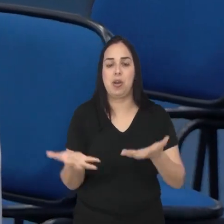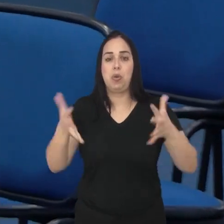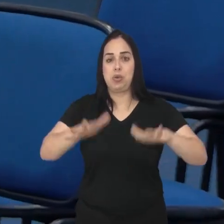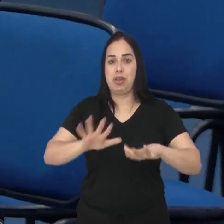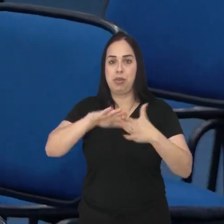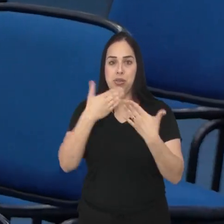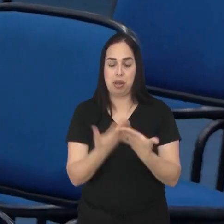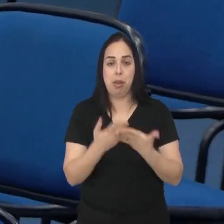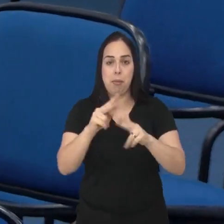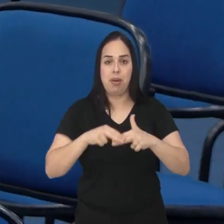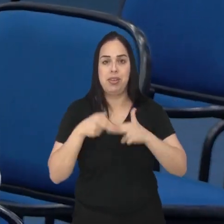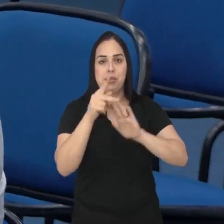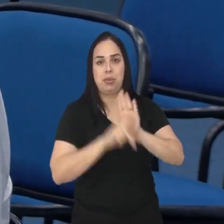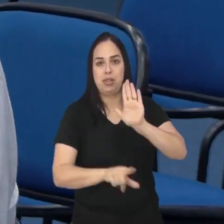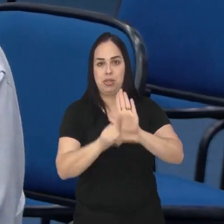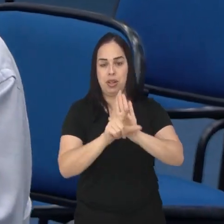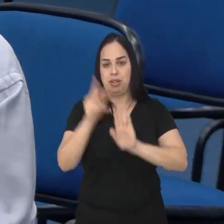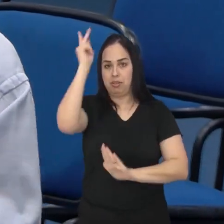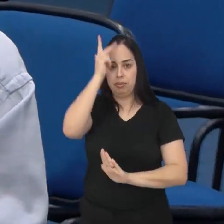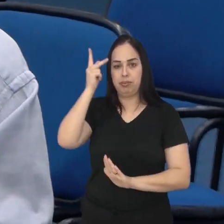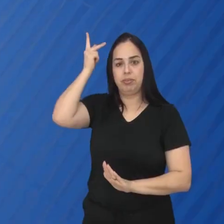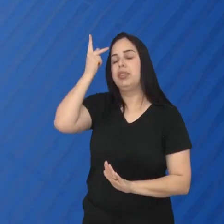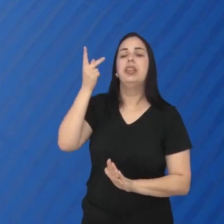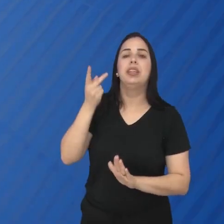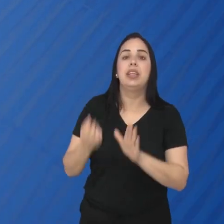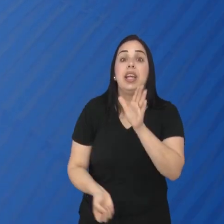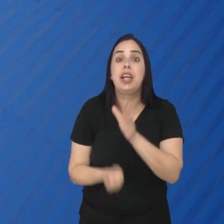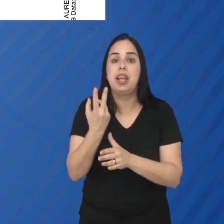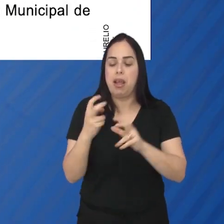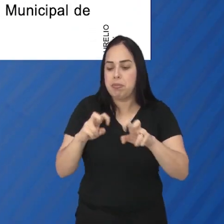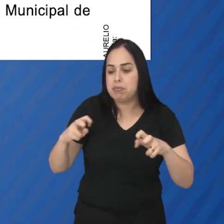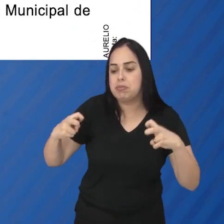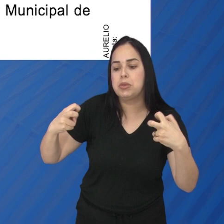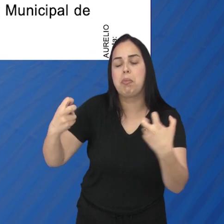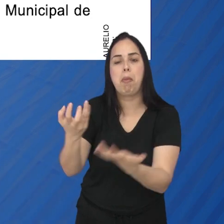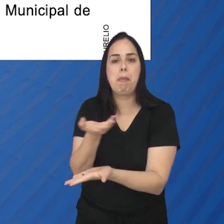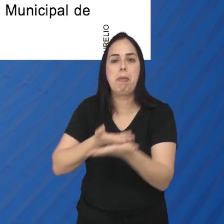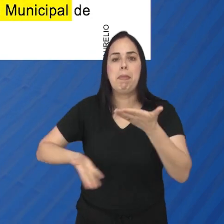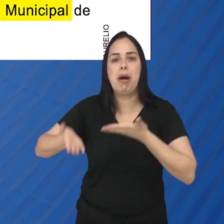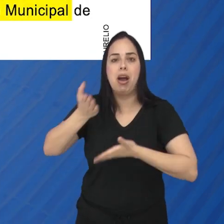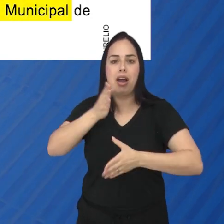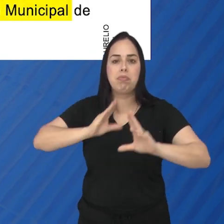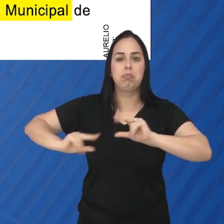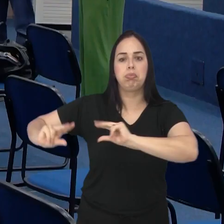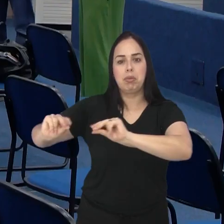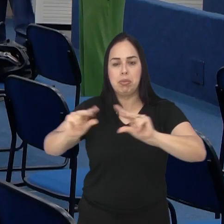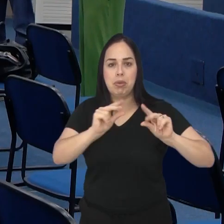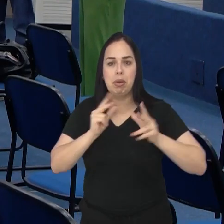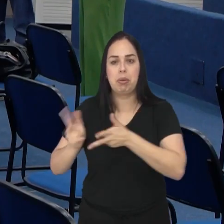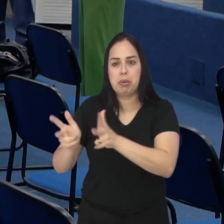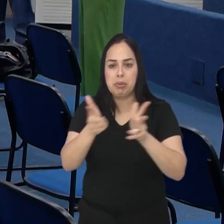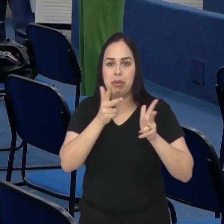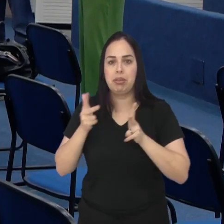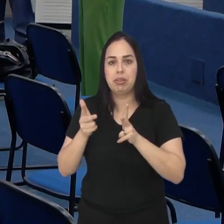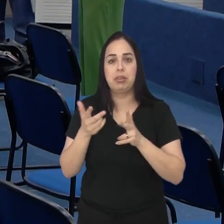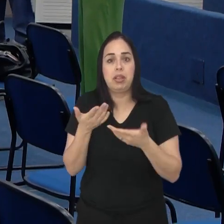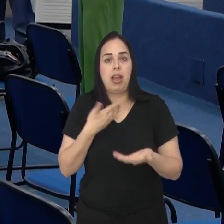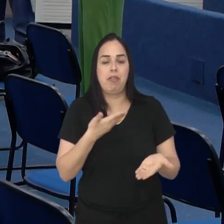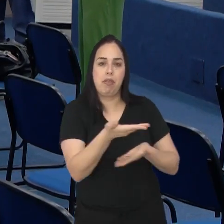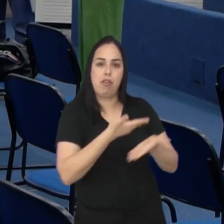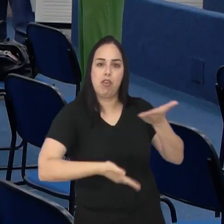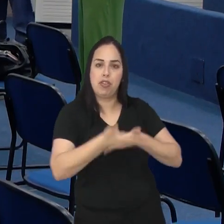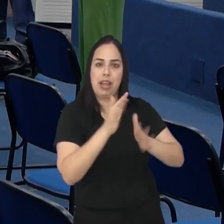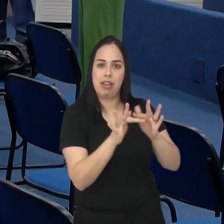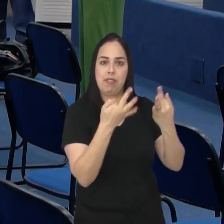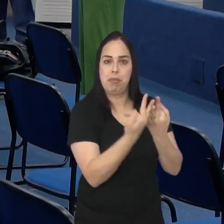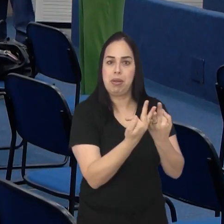projeto de lei de autoria do vereador Fernando Petit, que cria rodas de conversa nas escolas municipais. Uma iniciativa pautada no